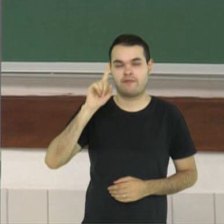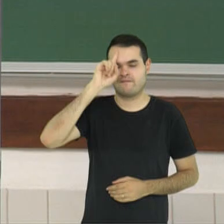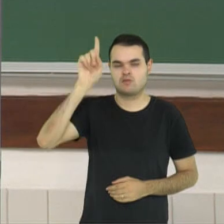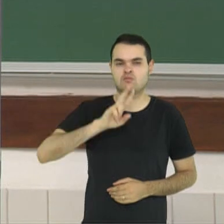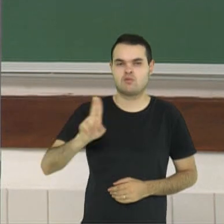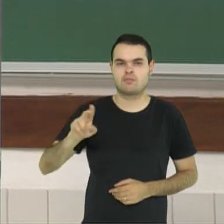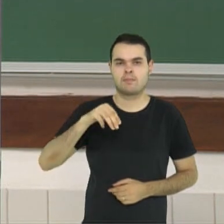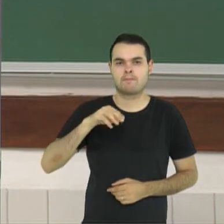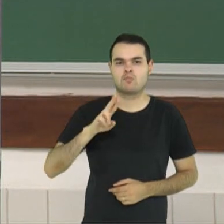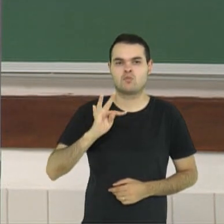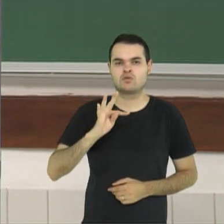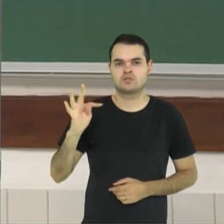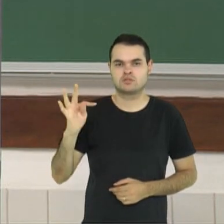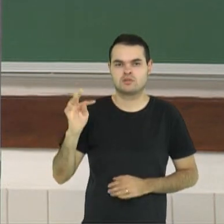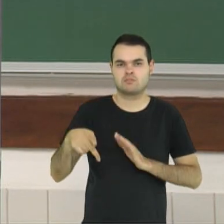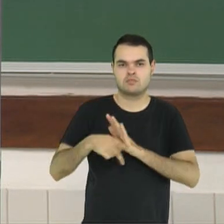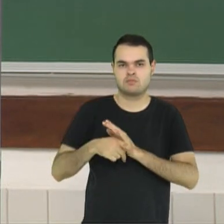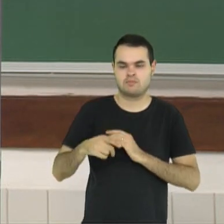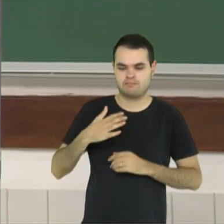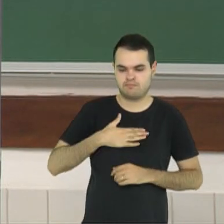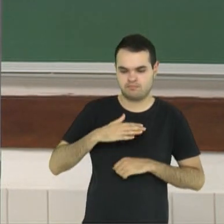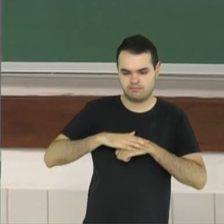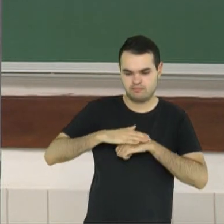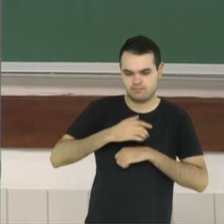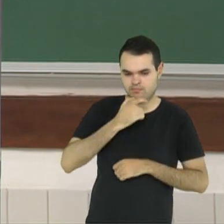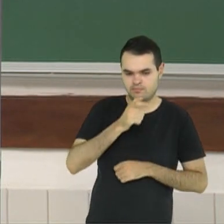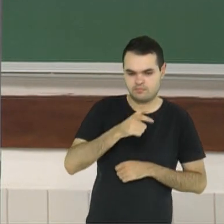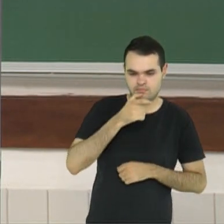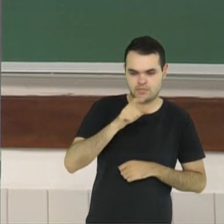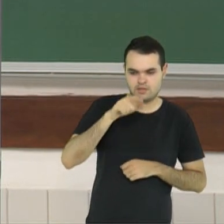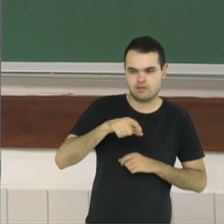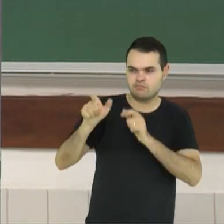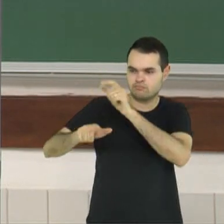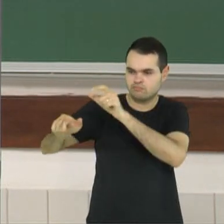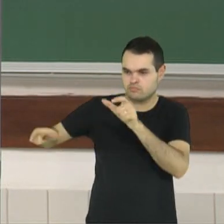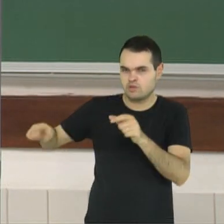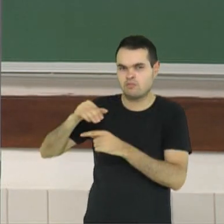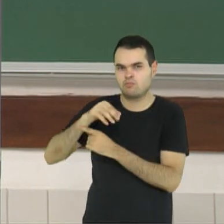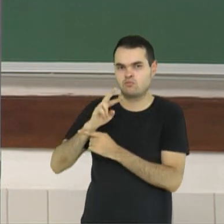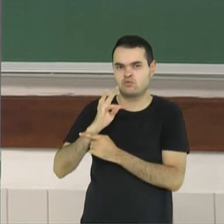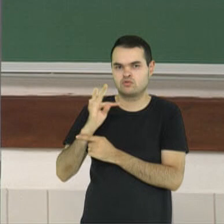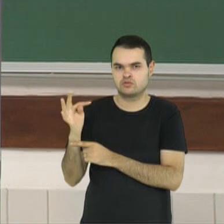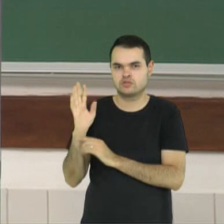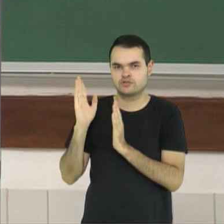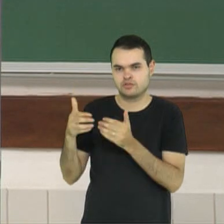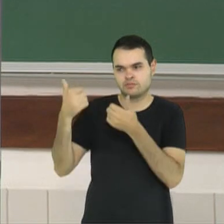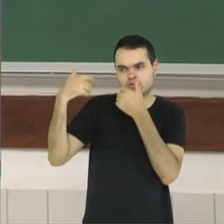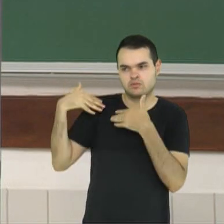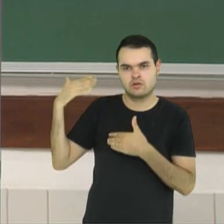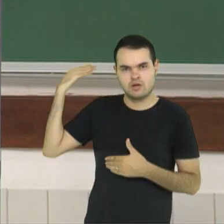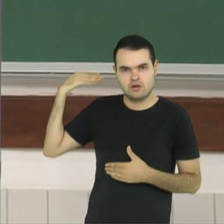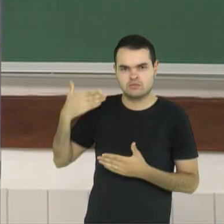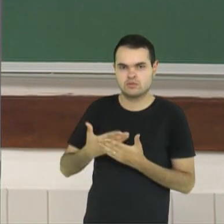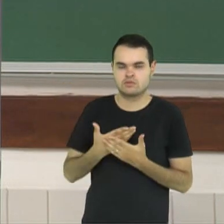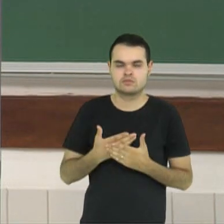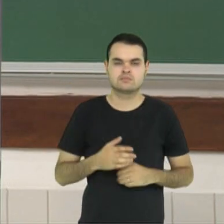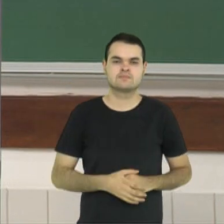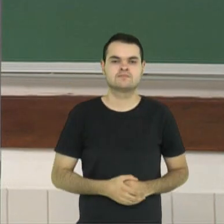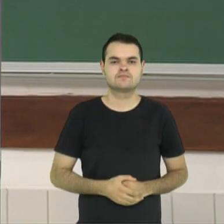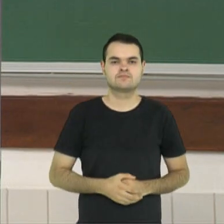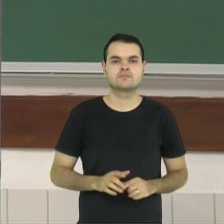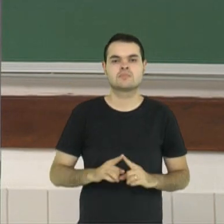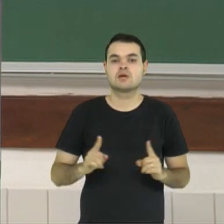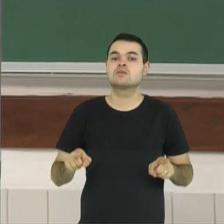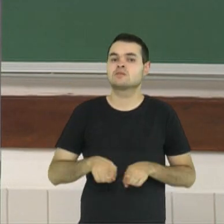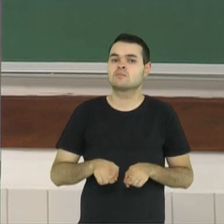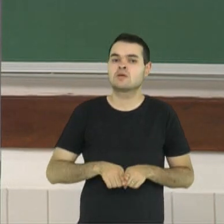nome, que pelas palavras dele, ele falou que era uma homenagem aos personagens Muth, né? Que eu já tinha falado na outra aula, mas também